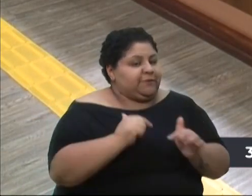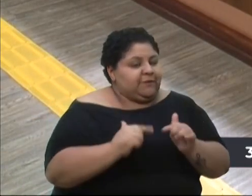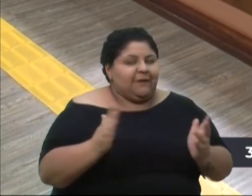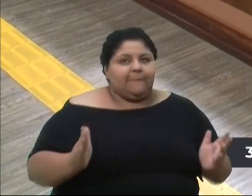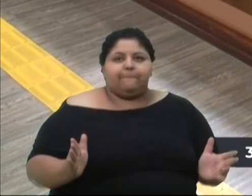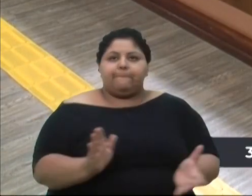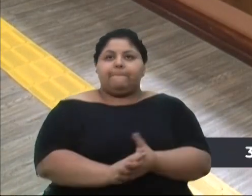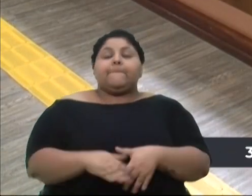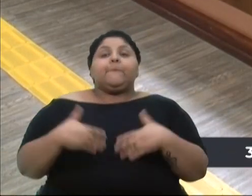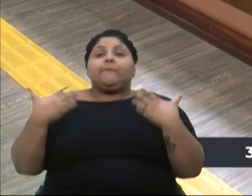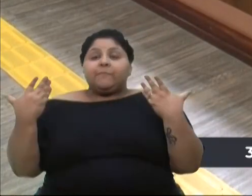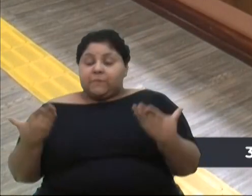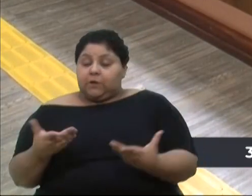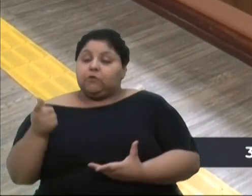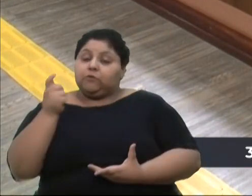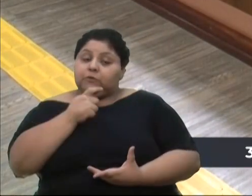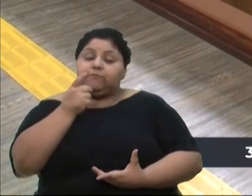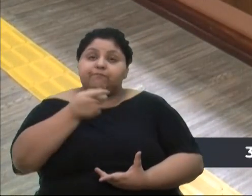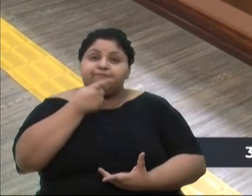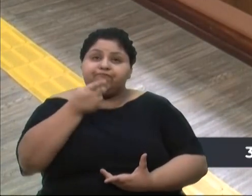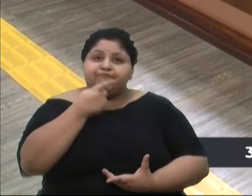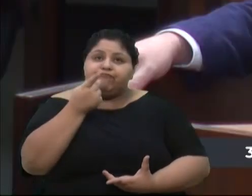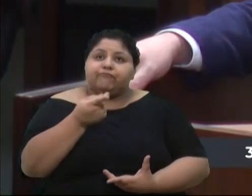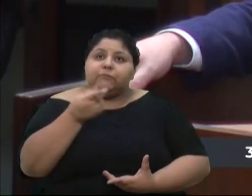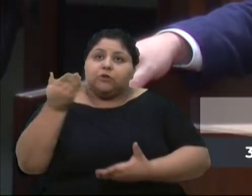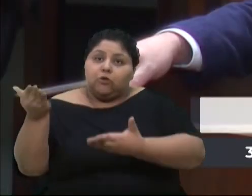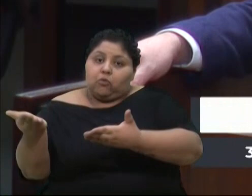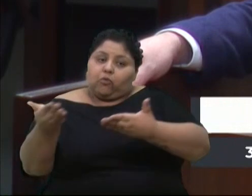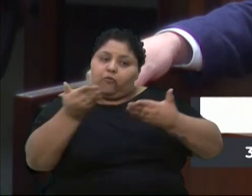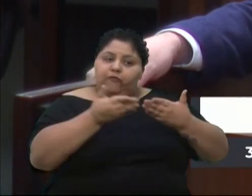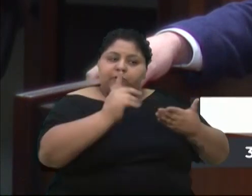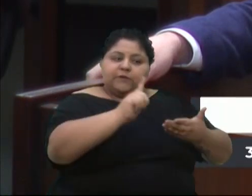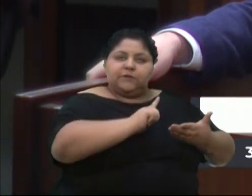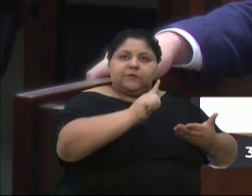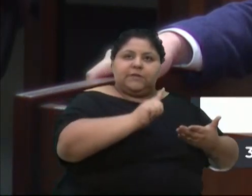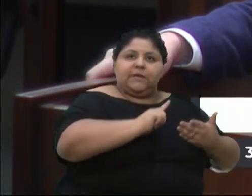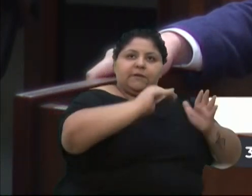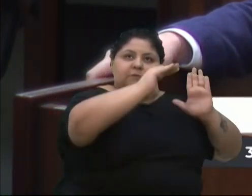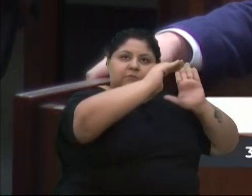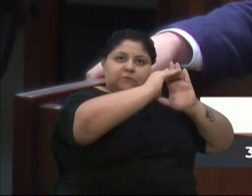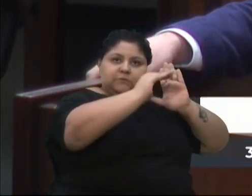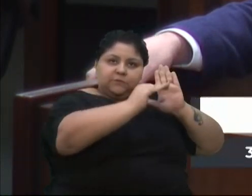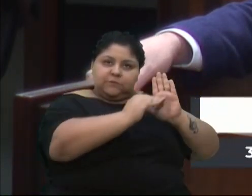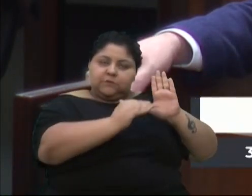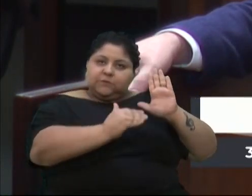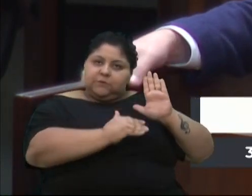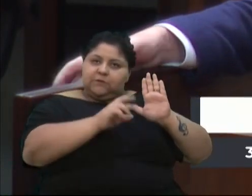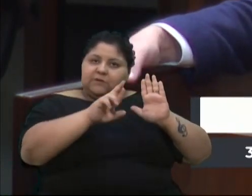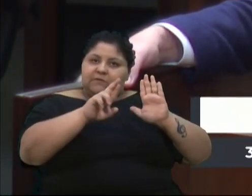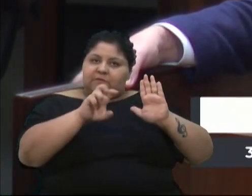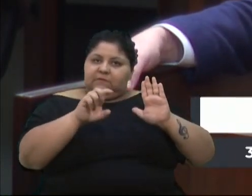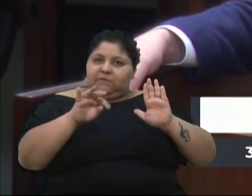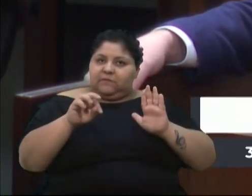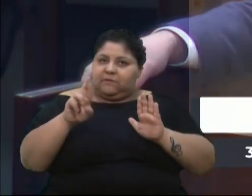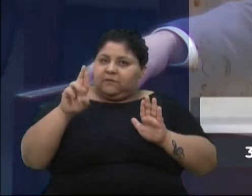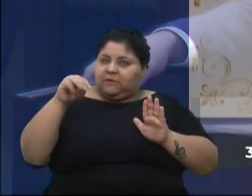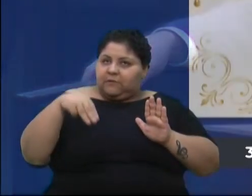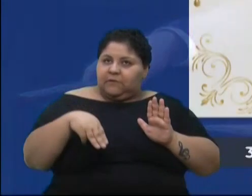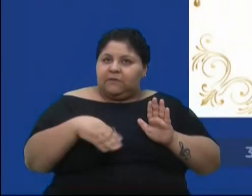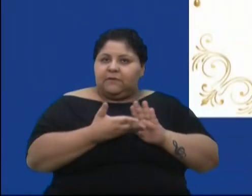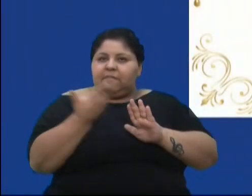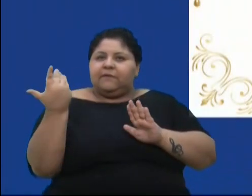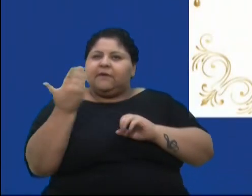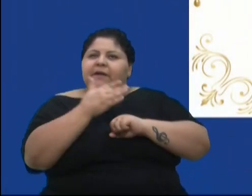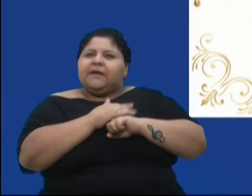comunidade a esse convite, né, de termo de cessão, né, querido amigo Cafu, lá da Pérola